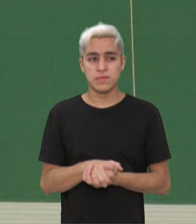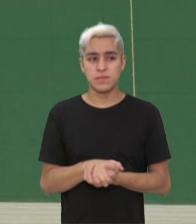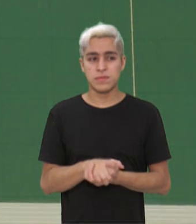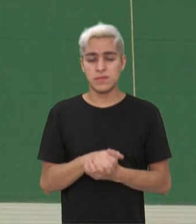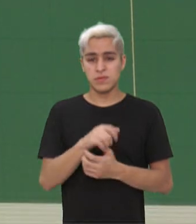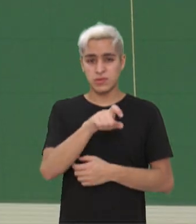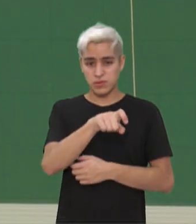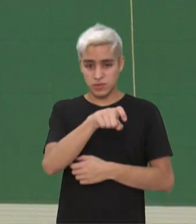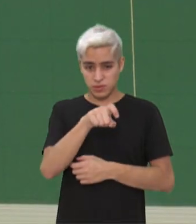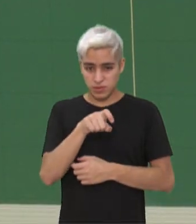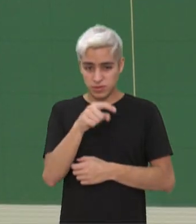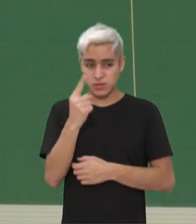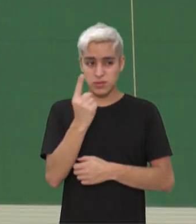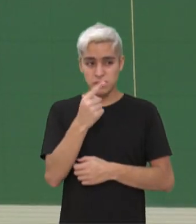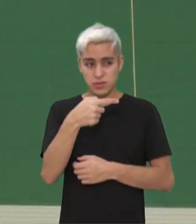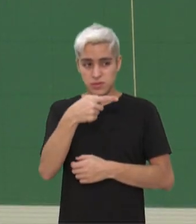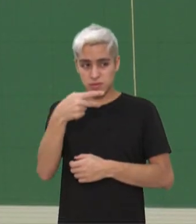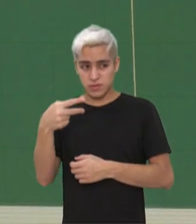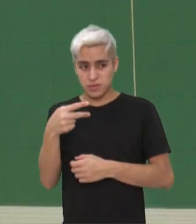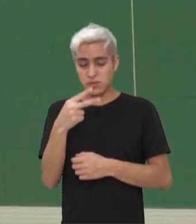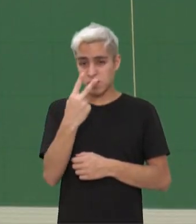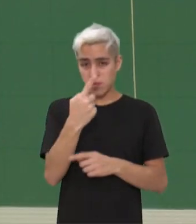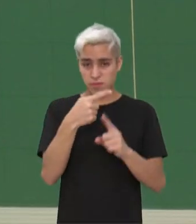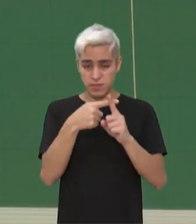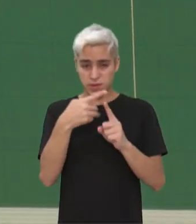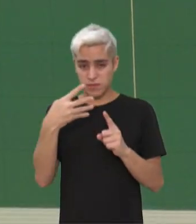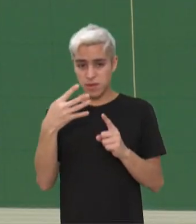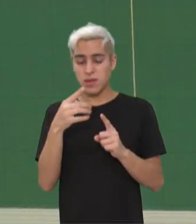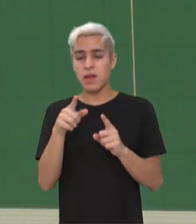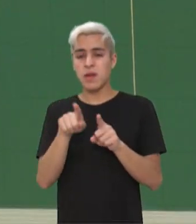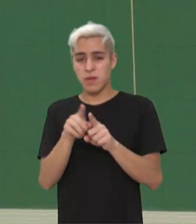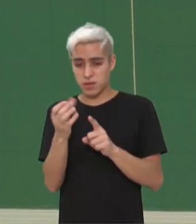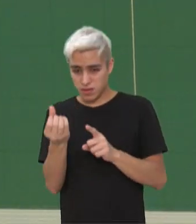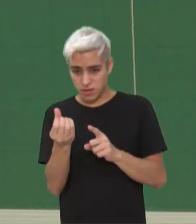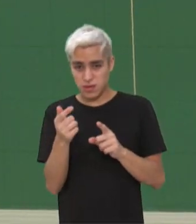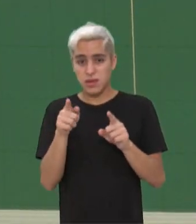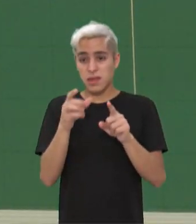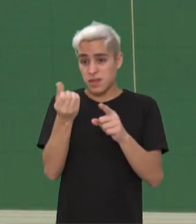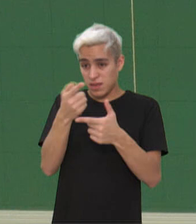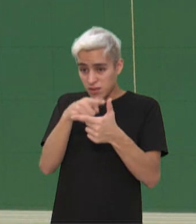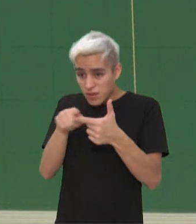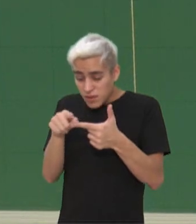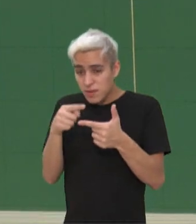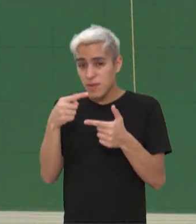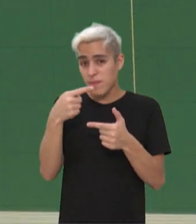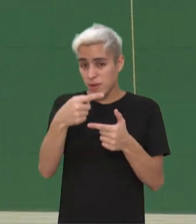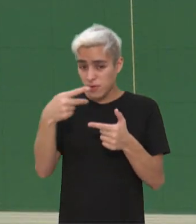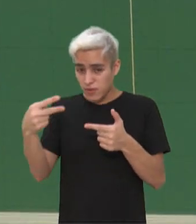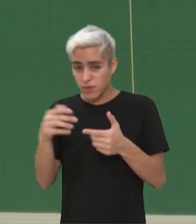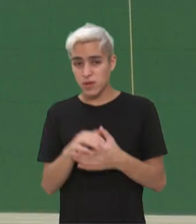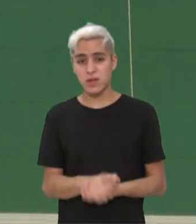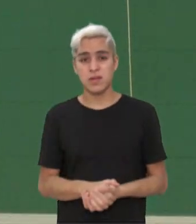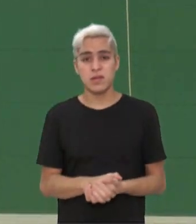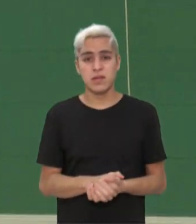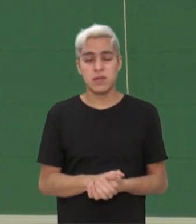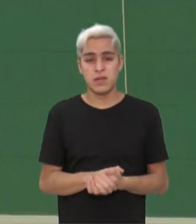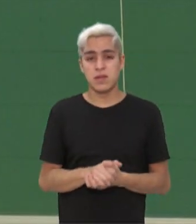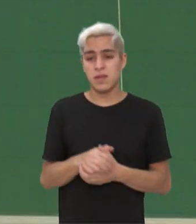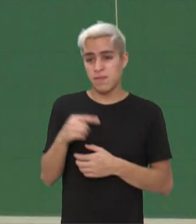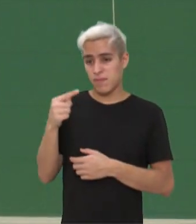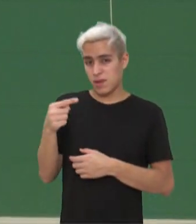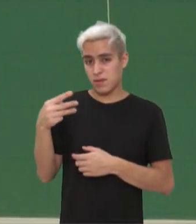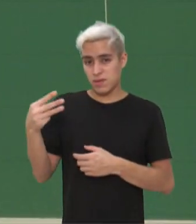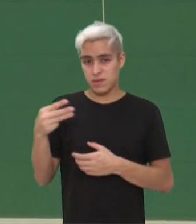com a soma. 2 mais 4 são 6. 6 dividido por menos 2, menos